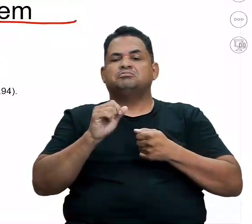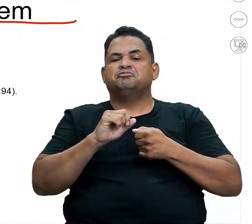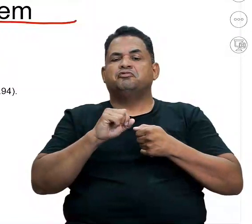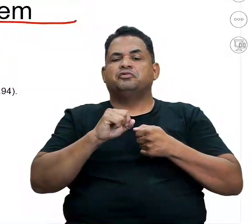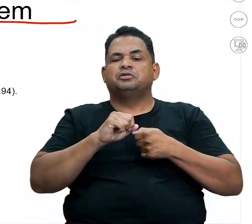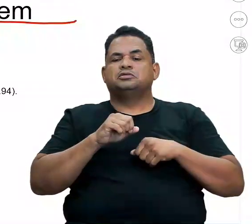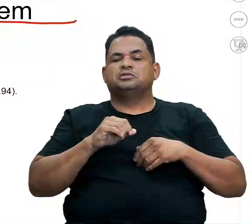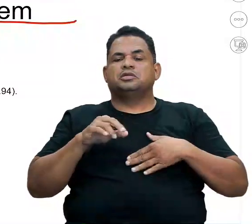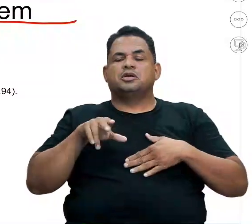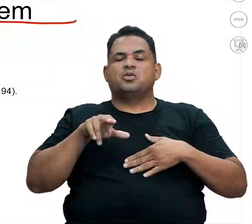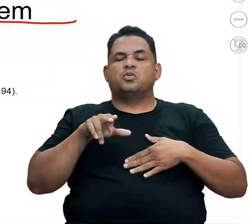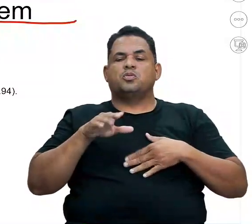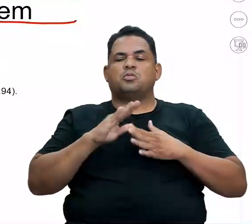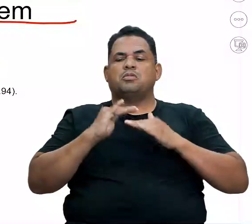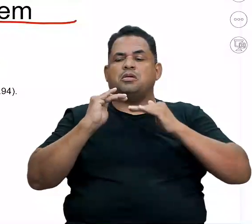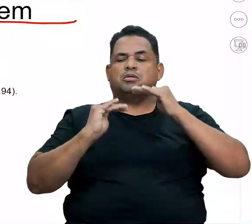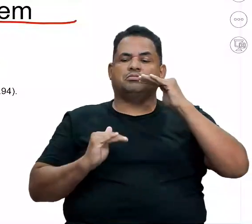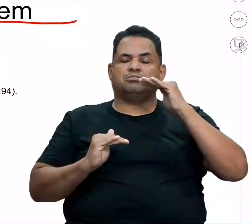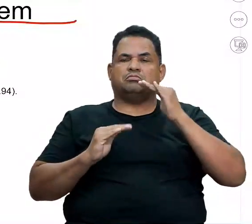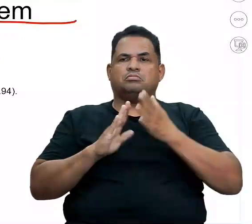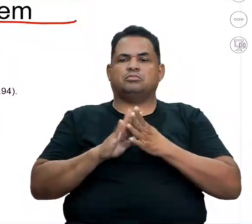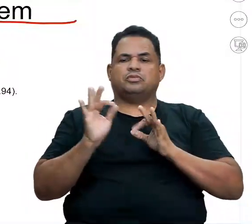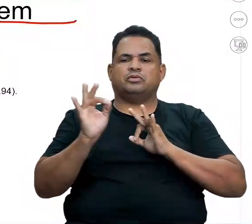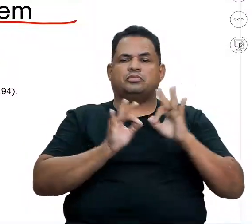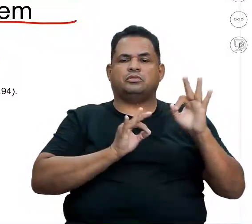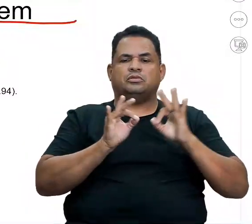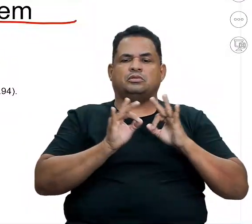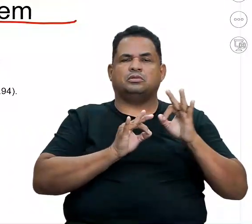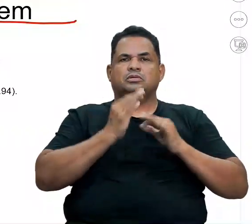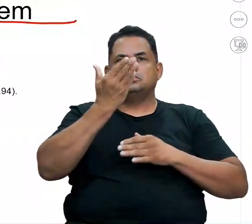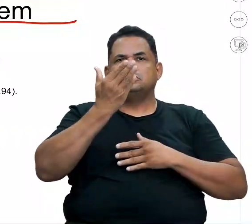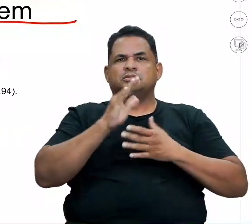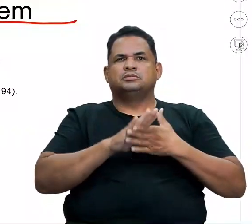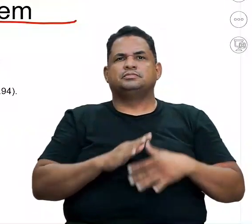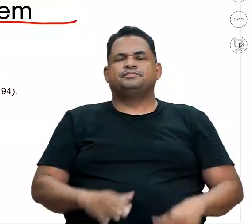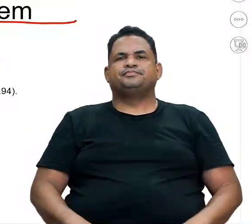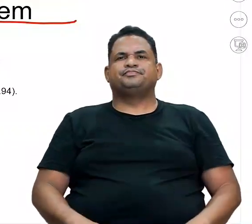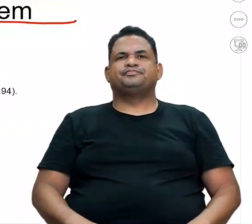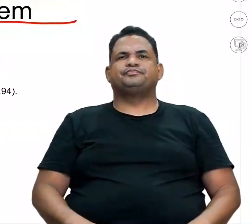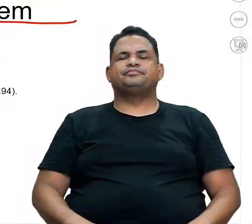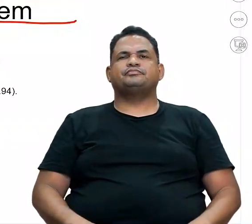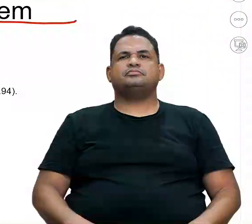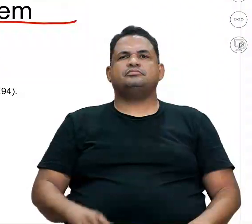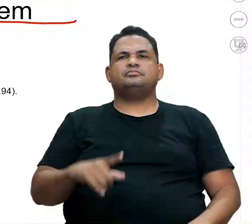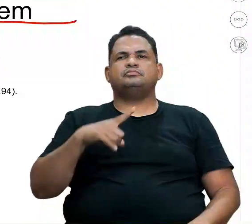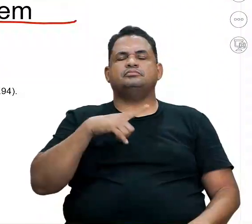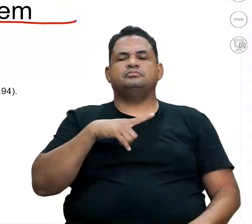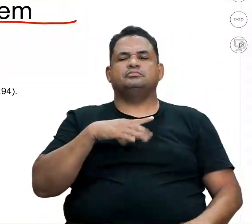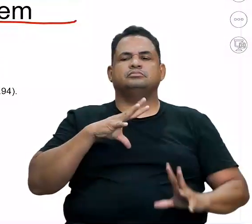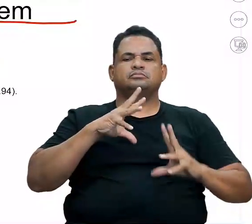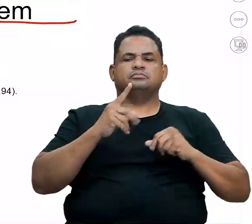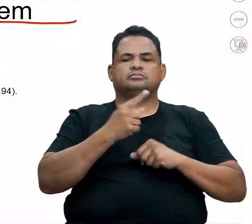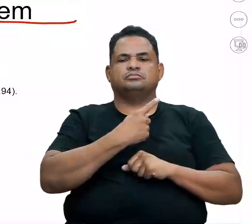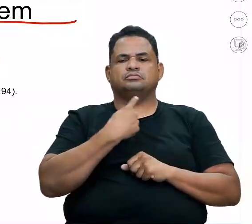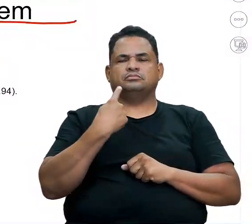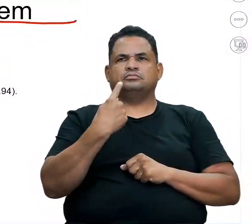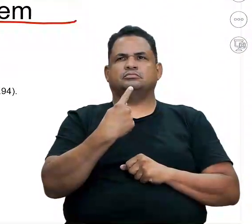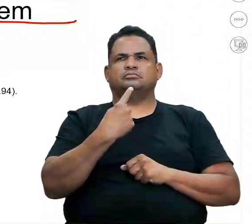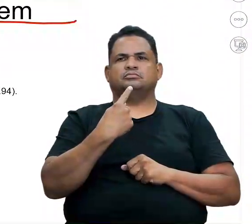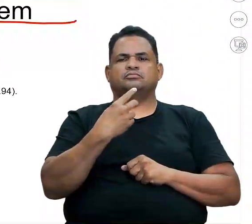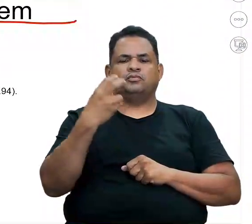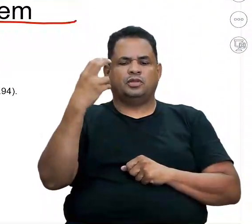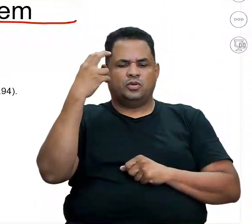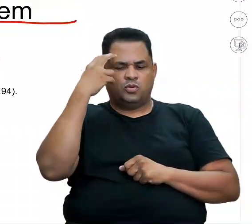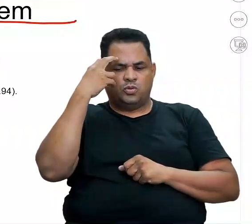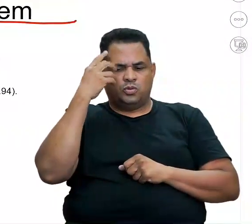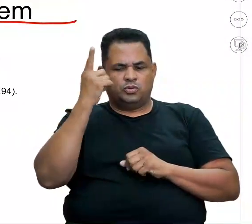faz, é inferior. E aí vai criando esses estereótipos. Todo mundo tem uma forma, as culturas têm uma